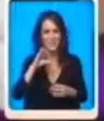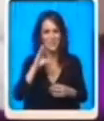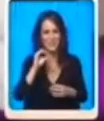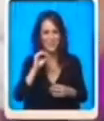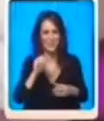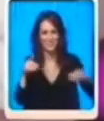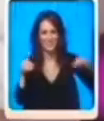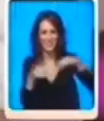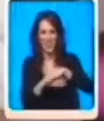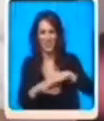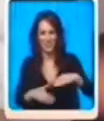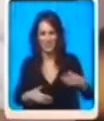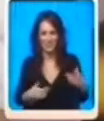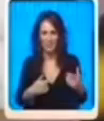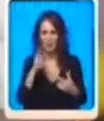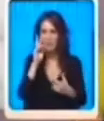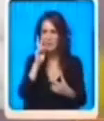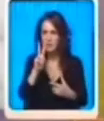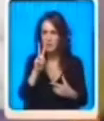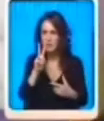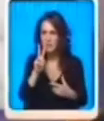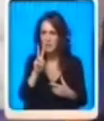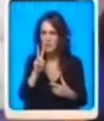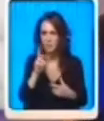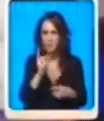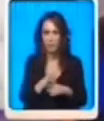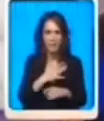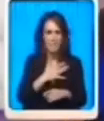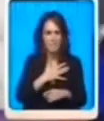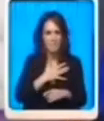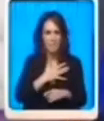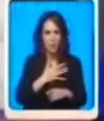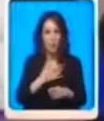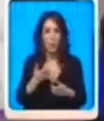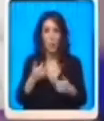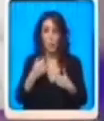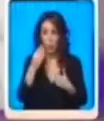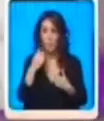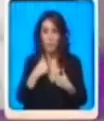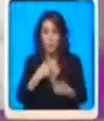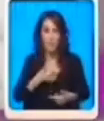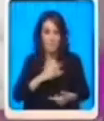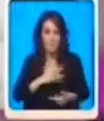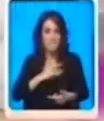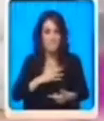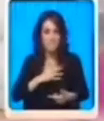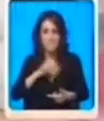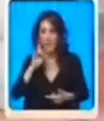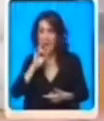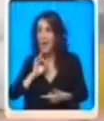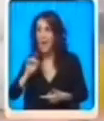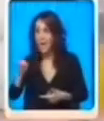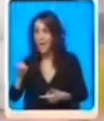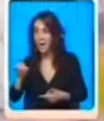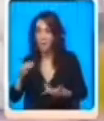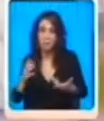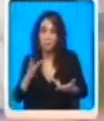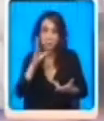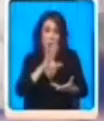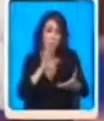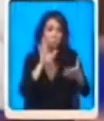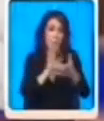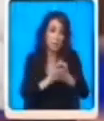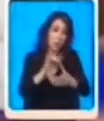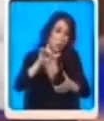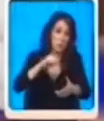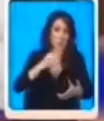logo com esta despreza, porque começou dela, agora começou a fã dela. Tudo que diga respeito. Agora